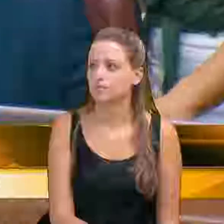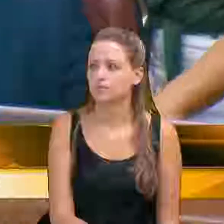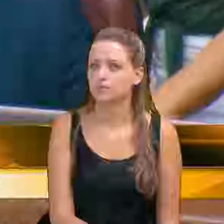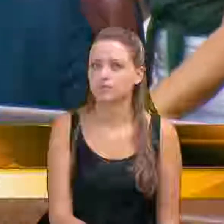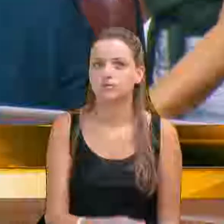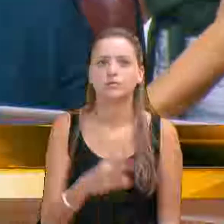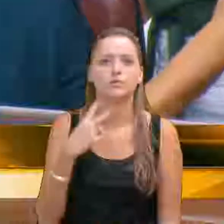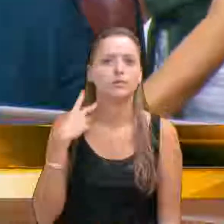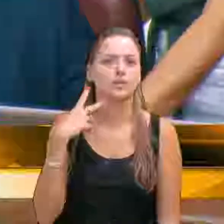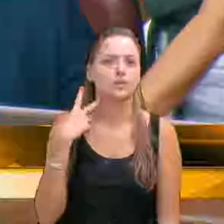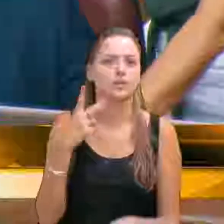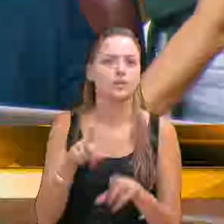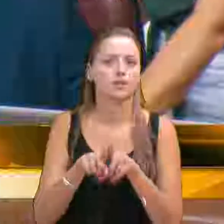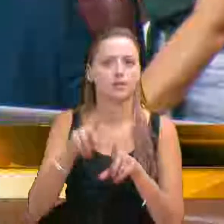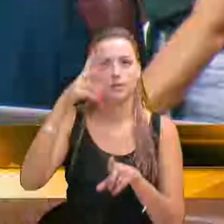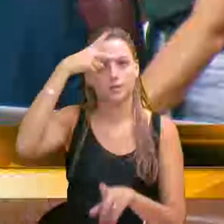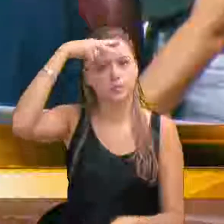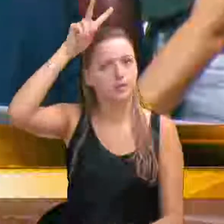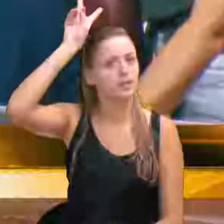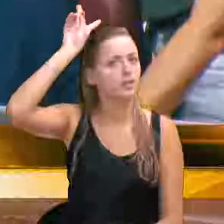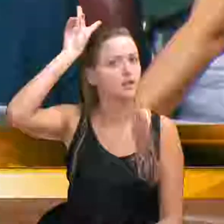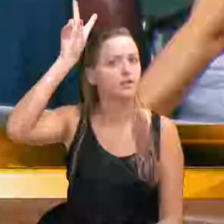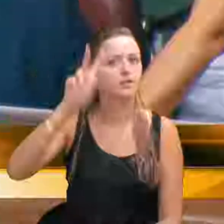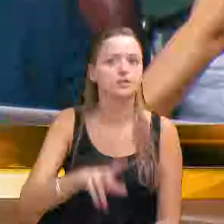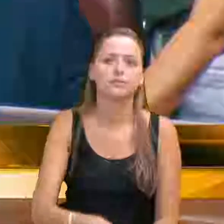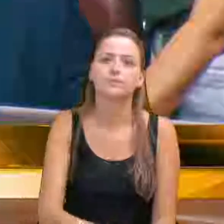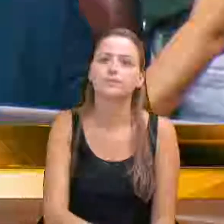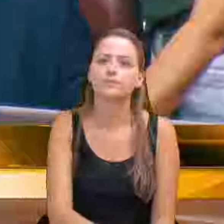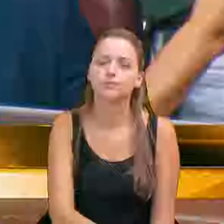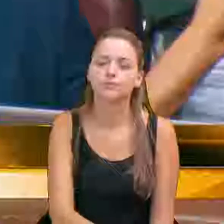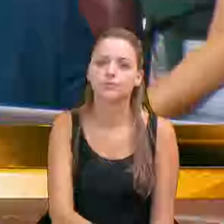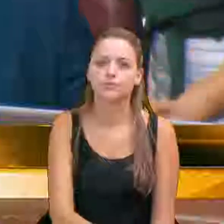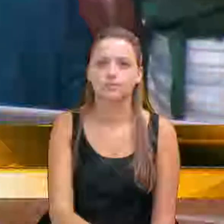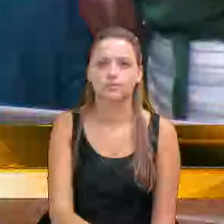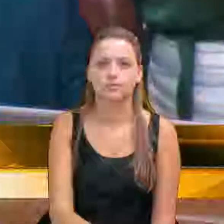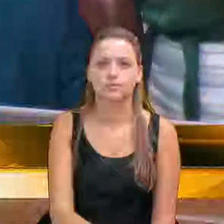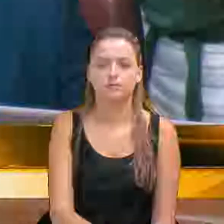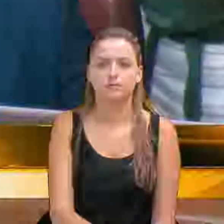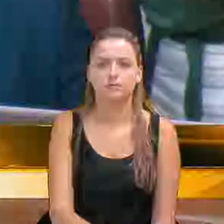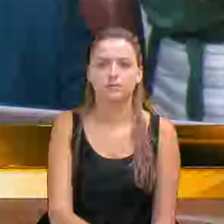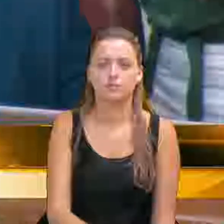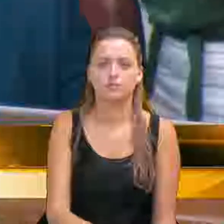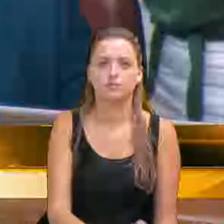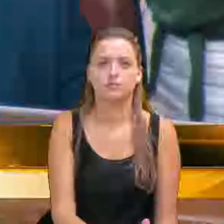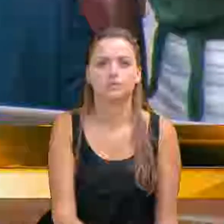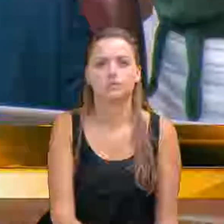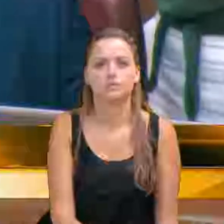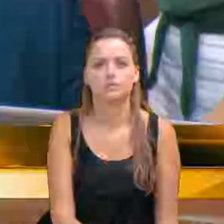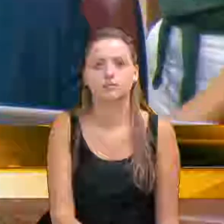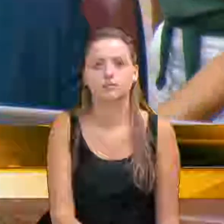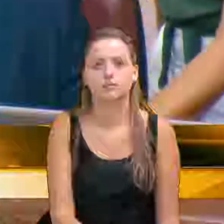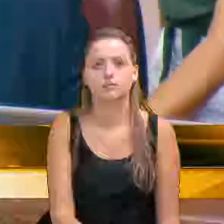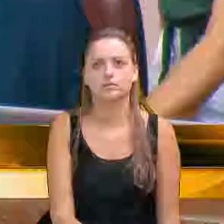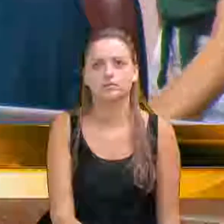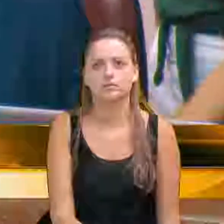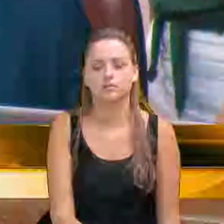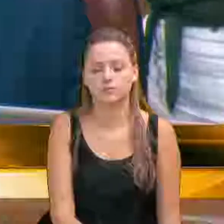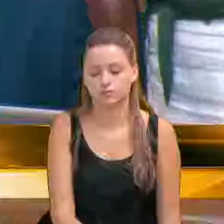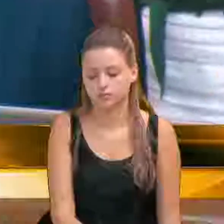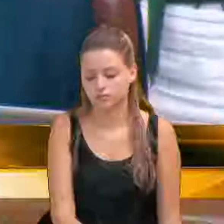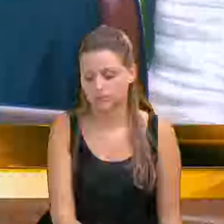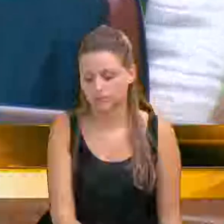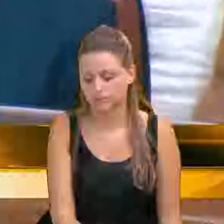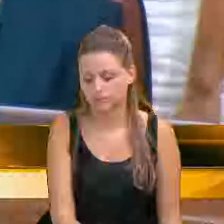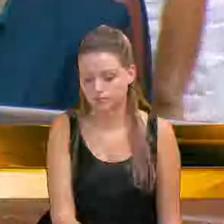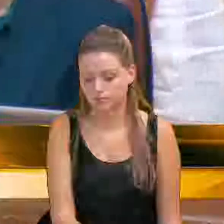e também vereador Edson da Rosa. O que é essa aqui? A senhora me mandou o